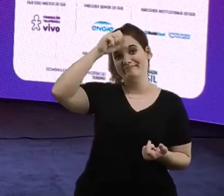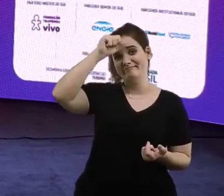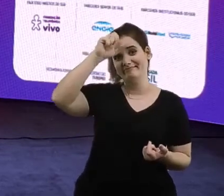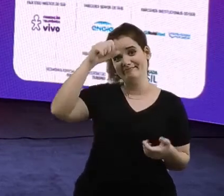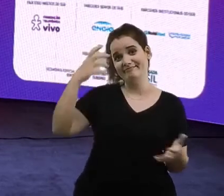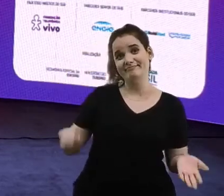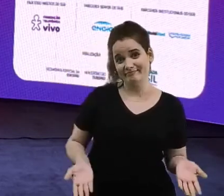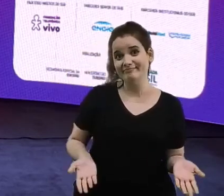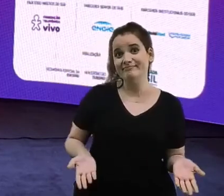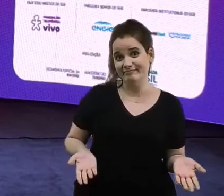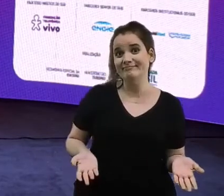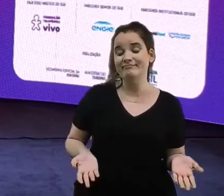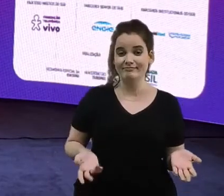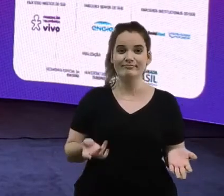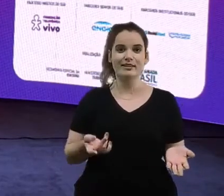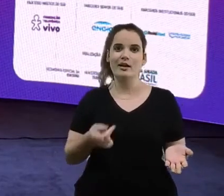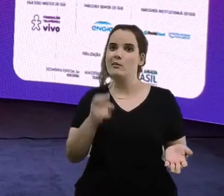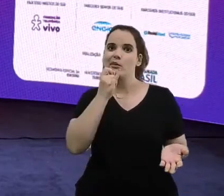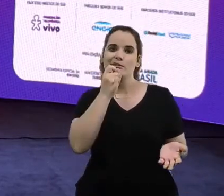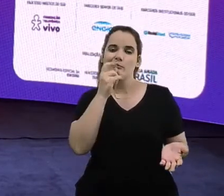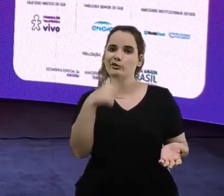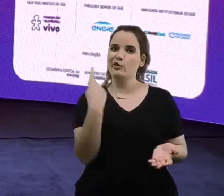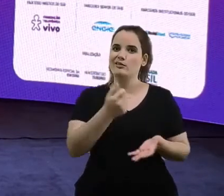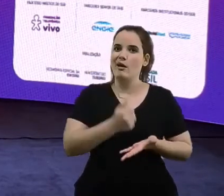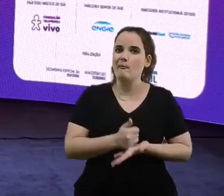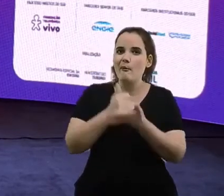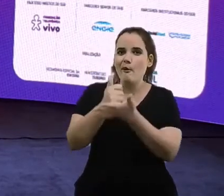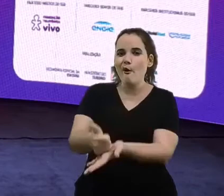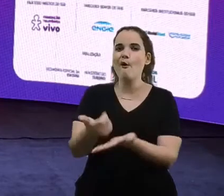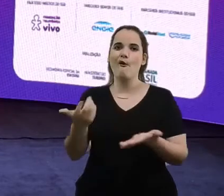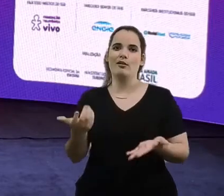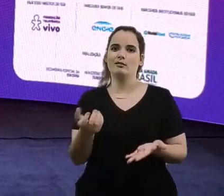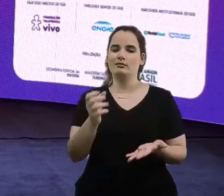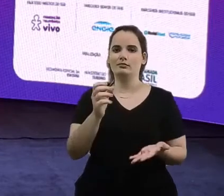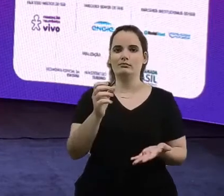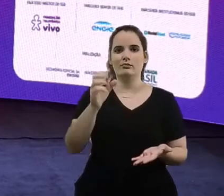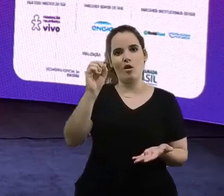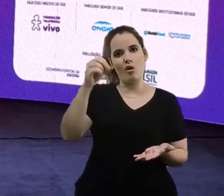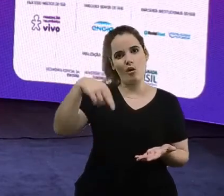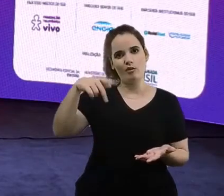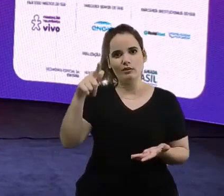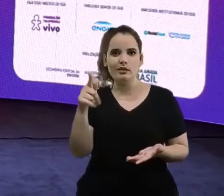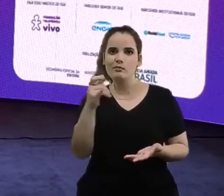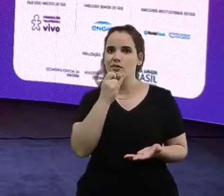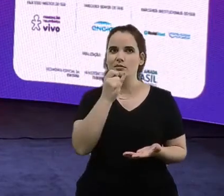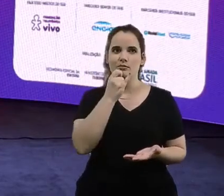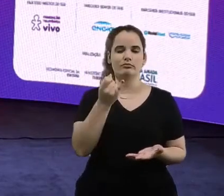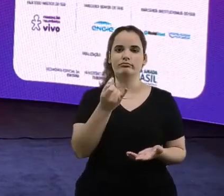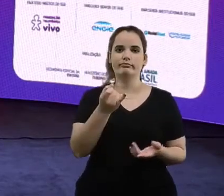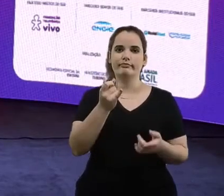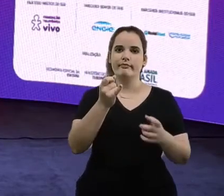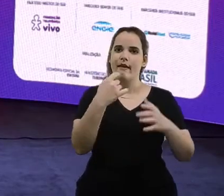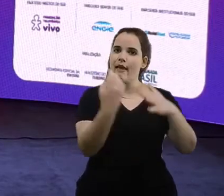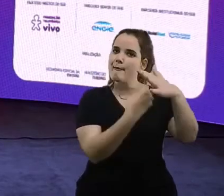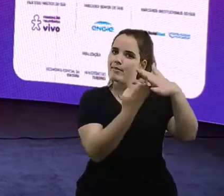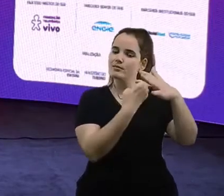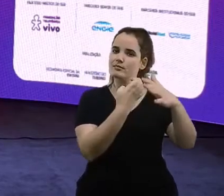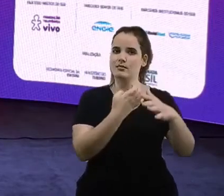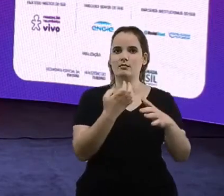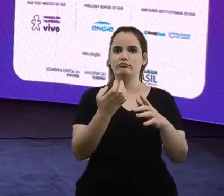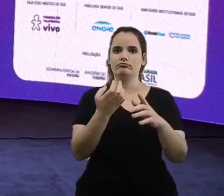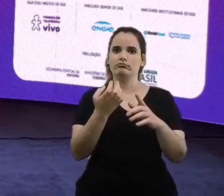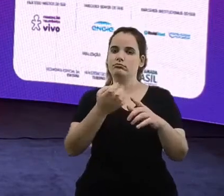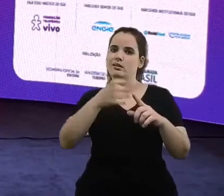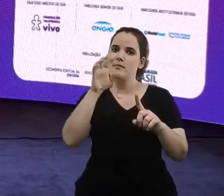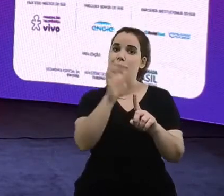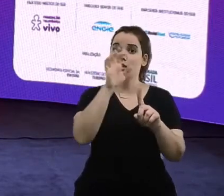De quando a gente apoia uma organização que tem esse fim de impacto social ambiental, a definir essas melhores